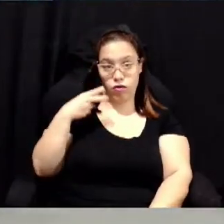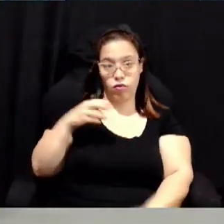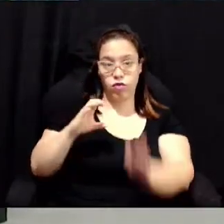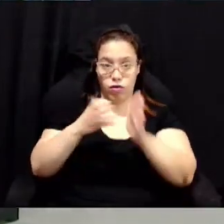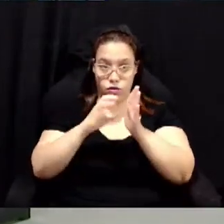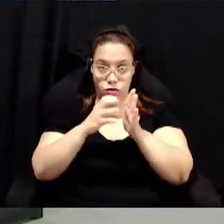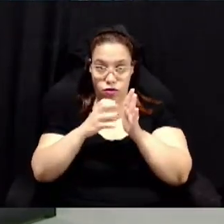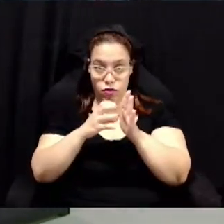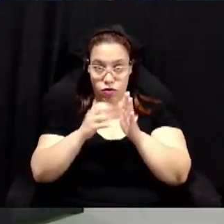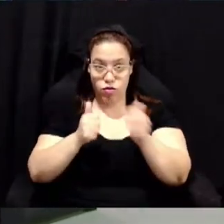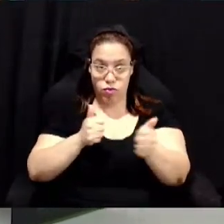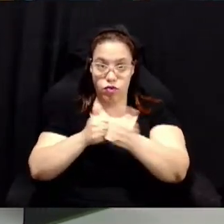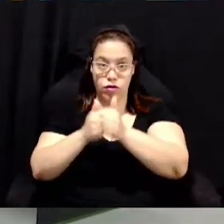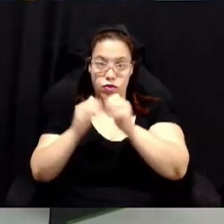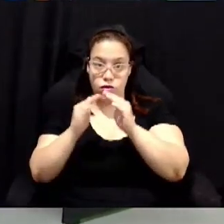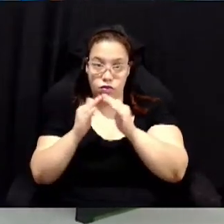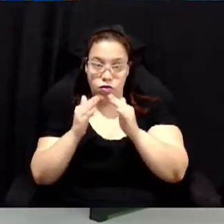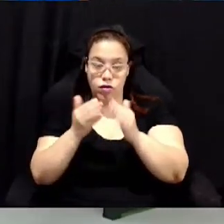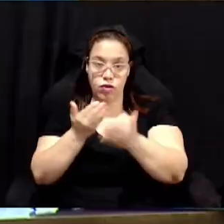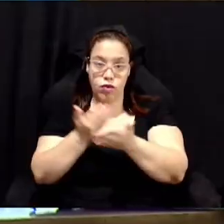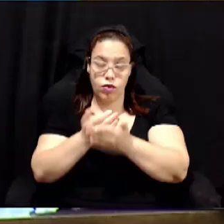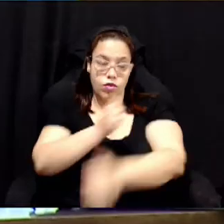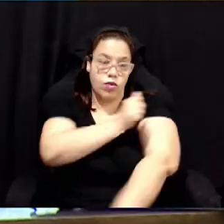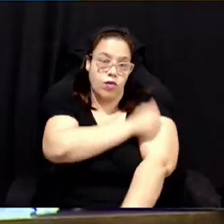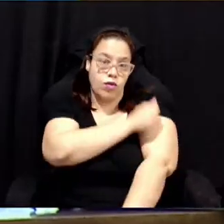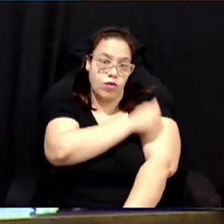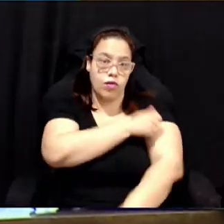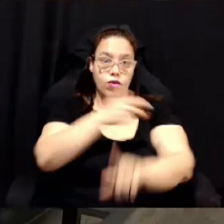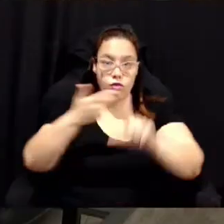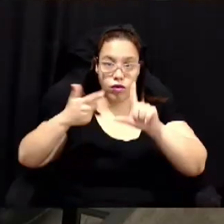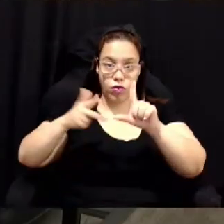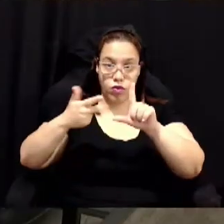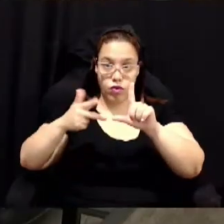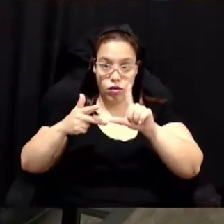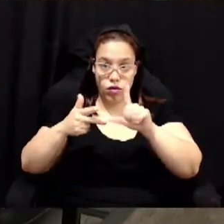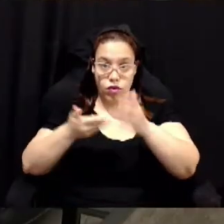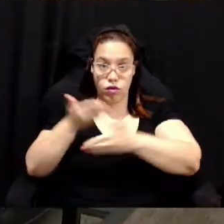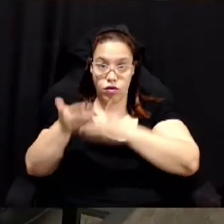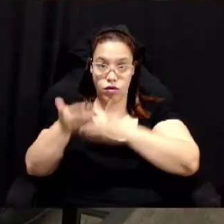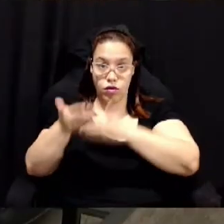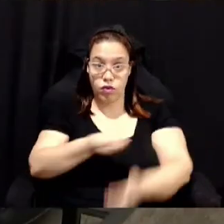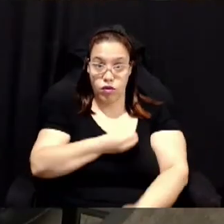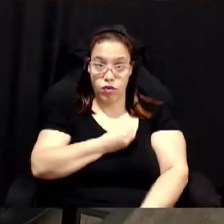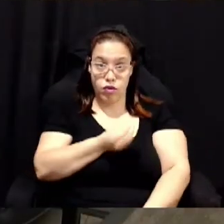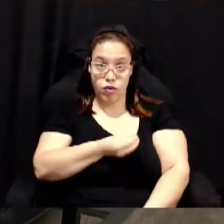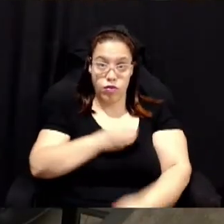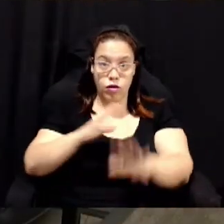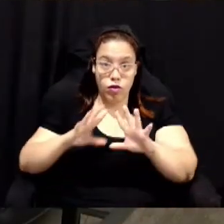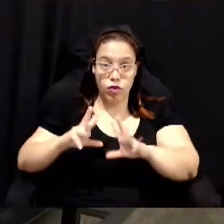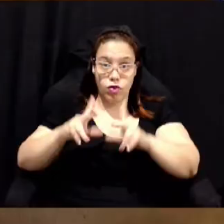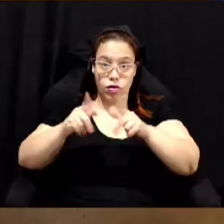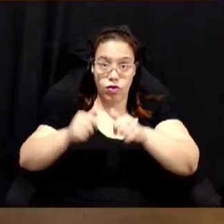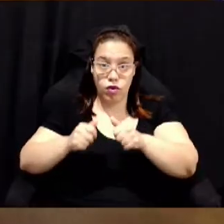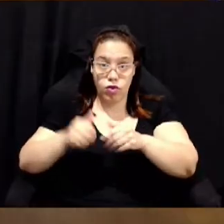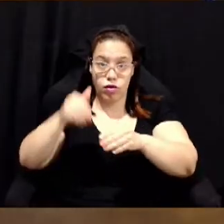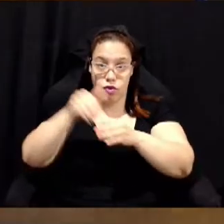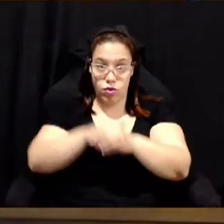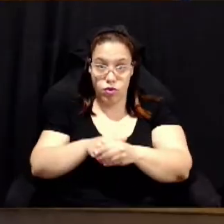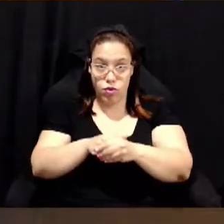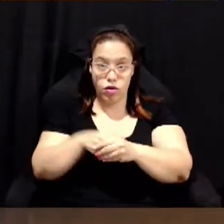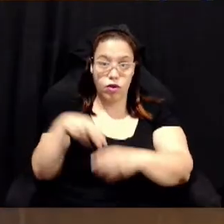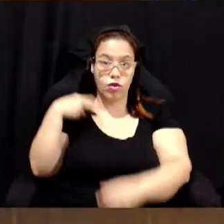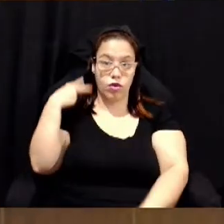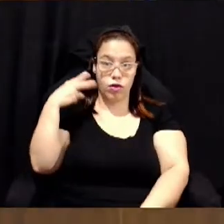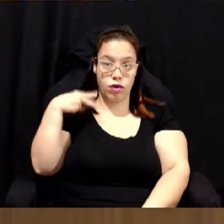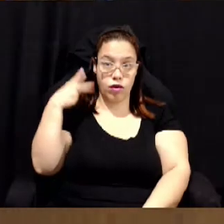os estudantes do Poder Legislativo Municipal através da vivência de todo o processo eleitoral de um vereador, passando